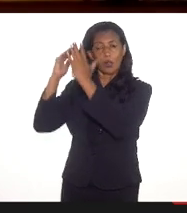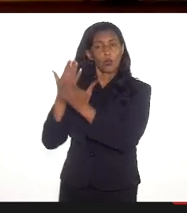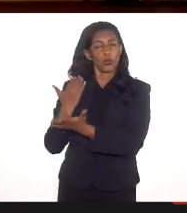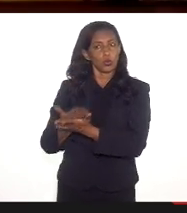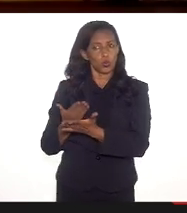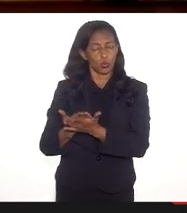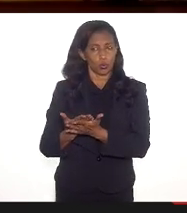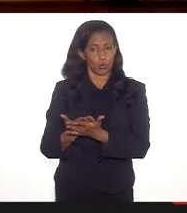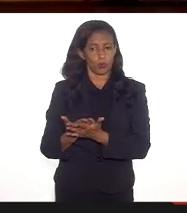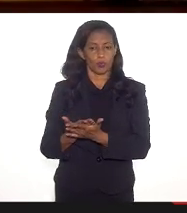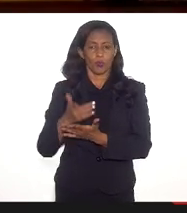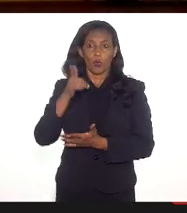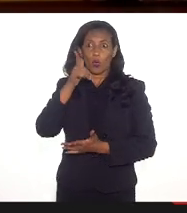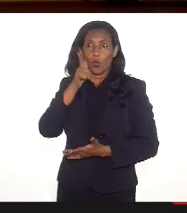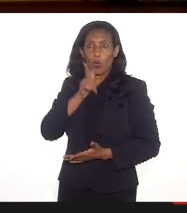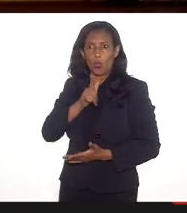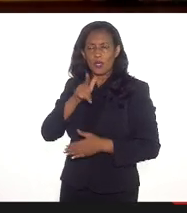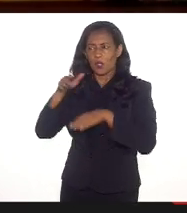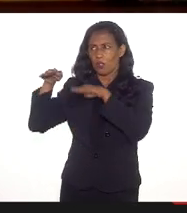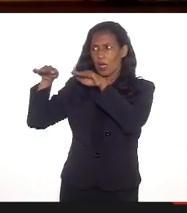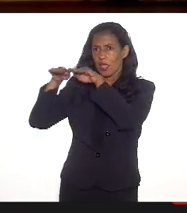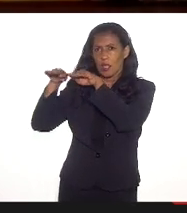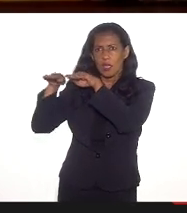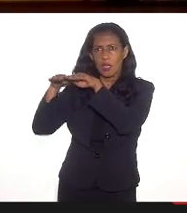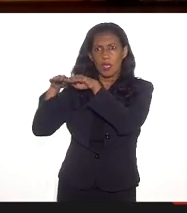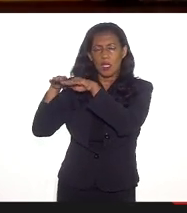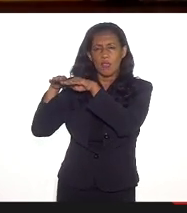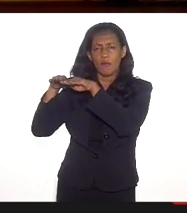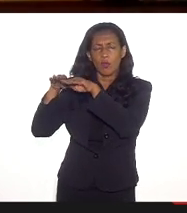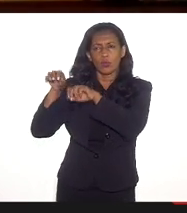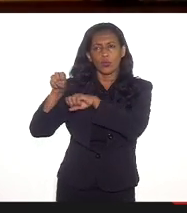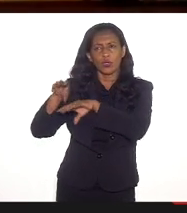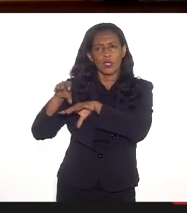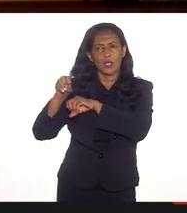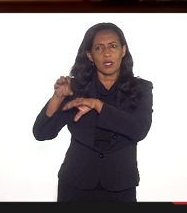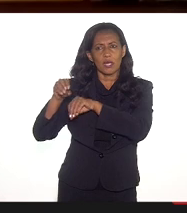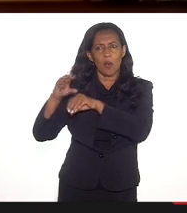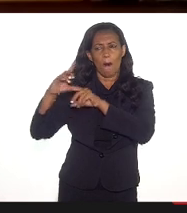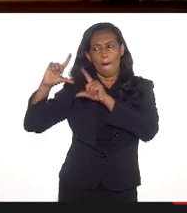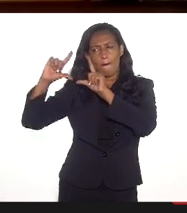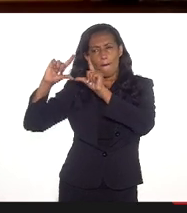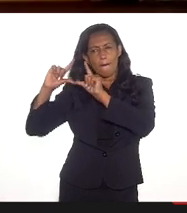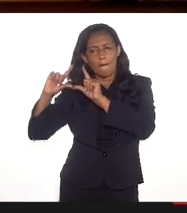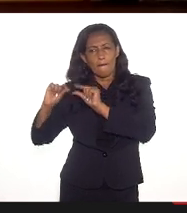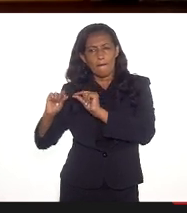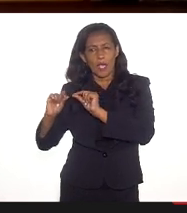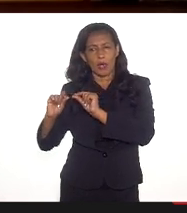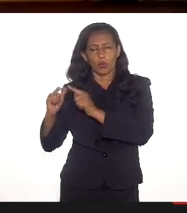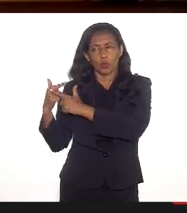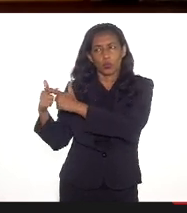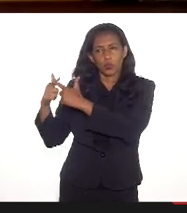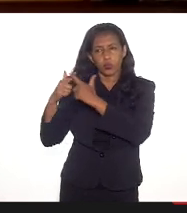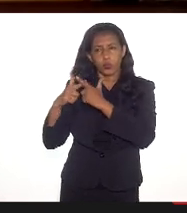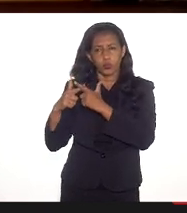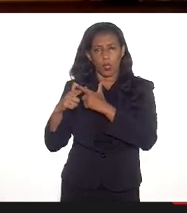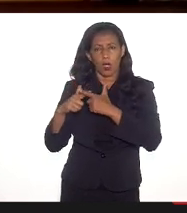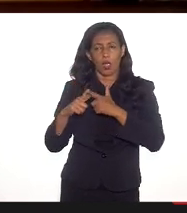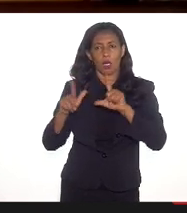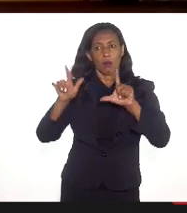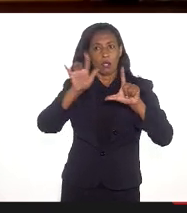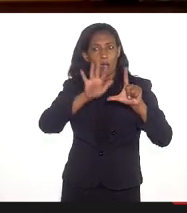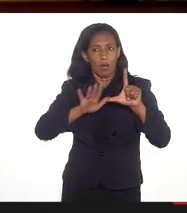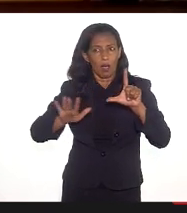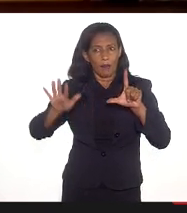repente, manter um nível de ensino um pouco menos prejudicado no campo de vista remoto, isso não se